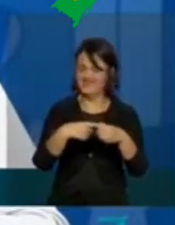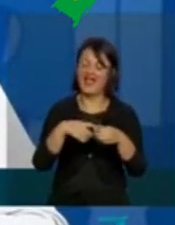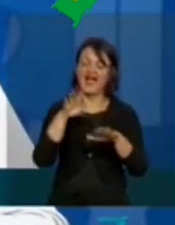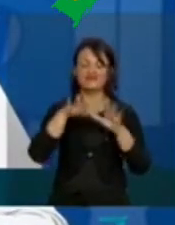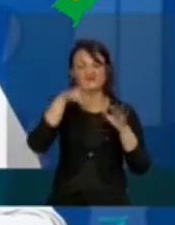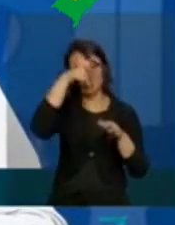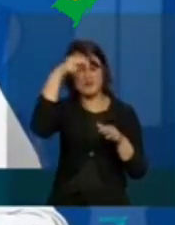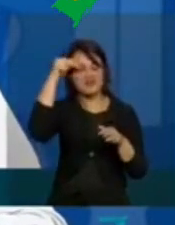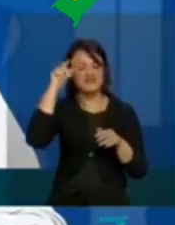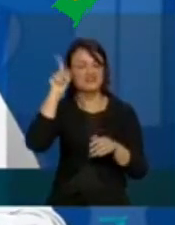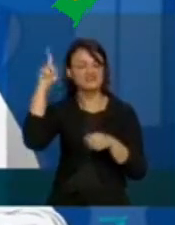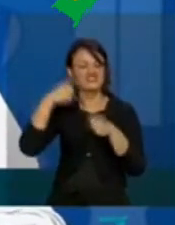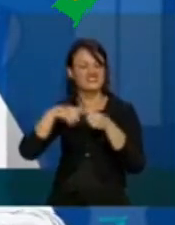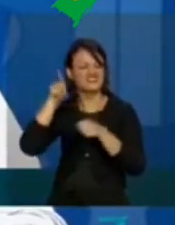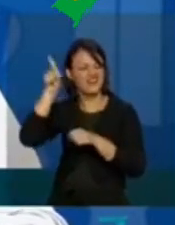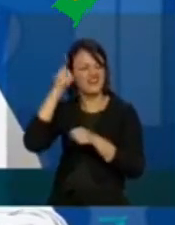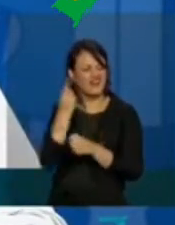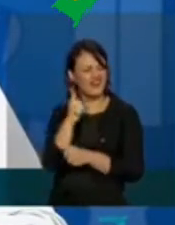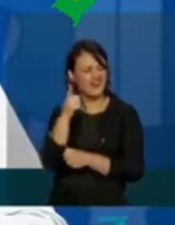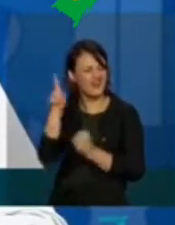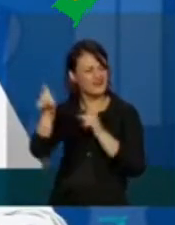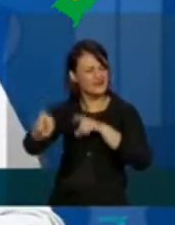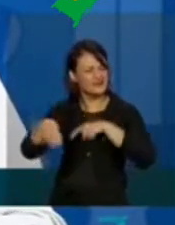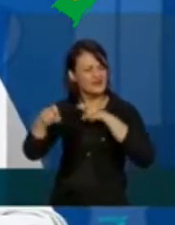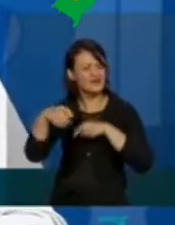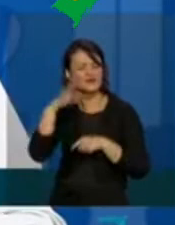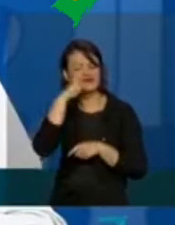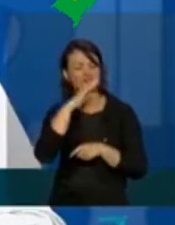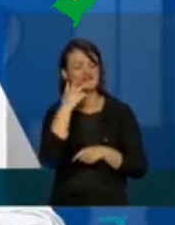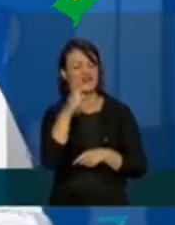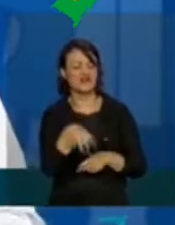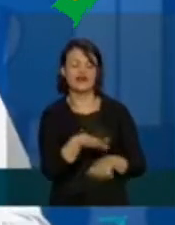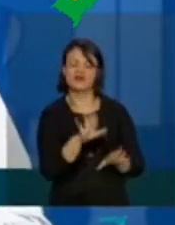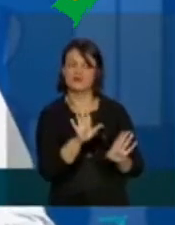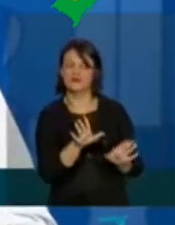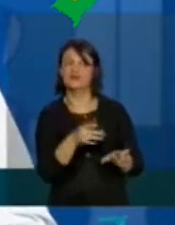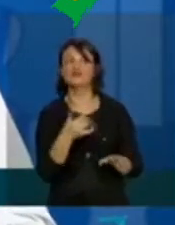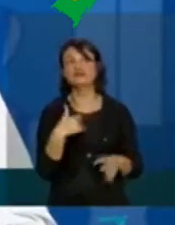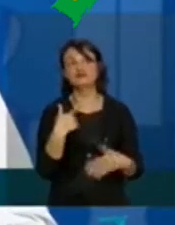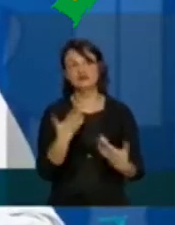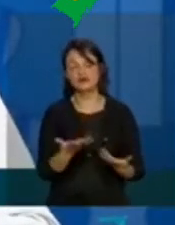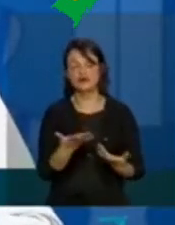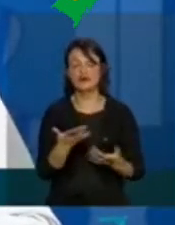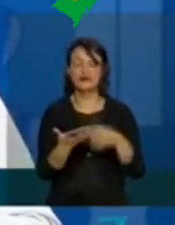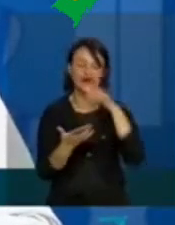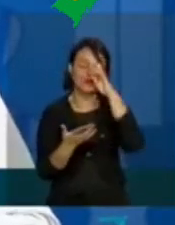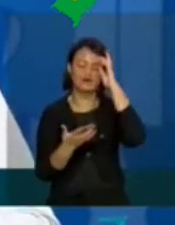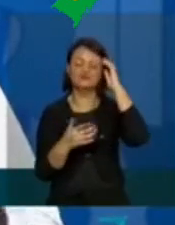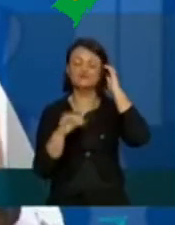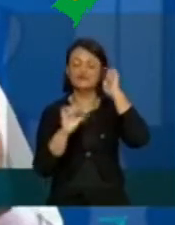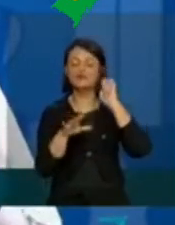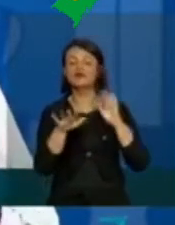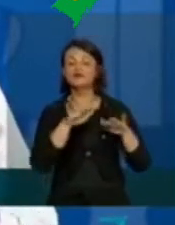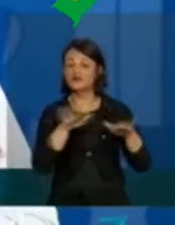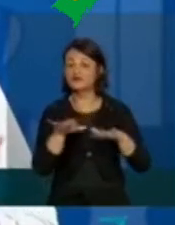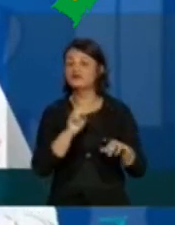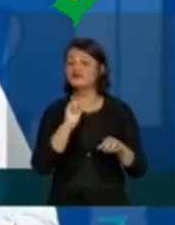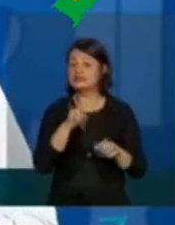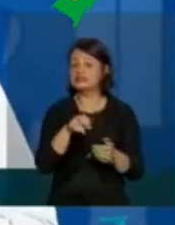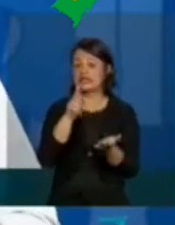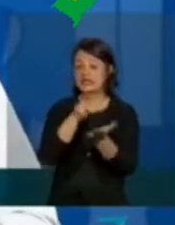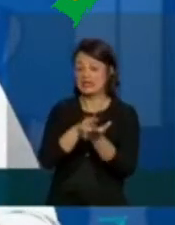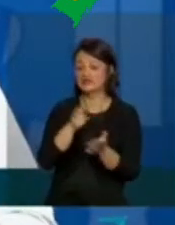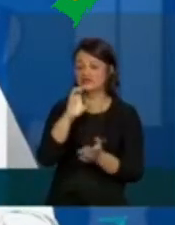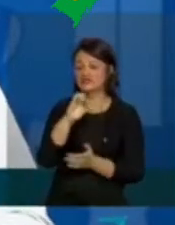prefeito lá de uma cidade do interior do Brasil fala assim, não, então eu só posso me movimentar se eu tiver leito